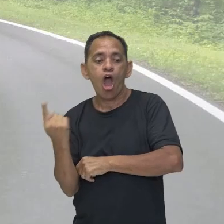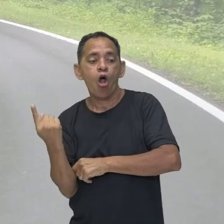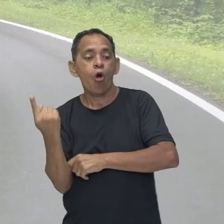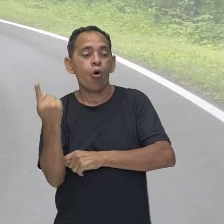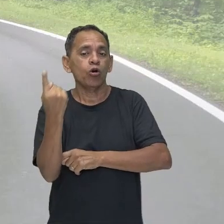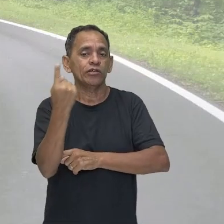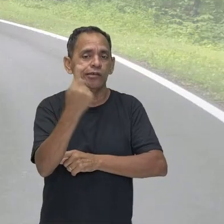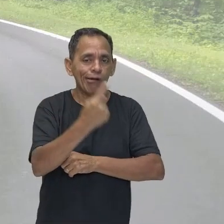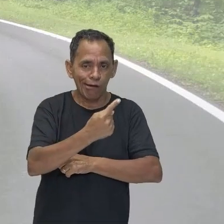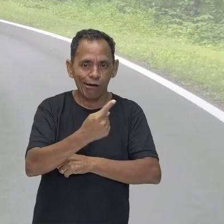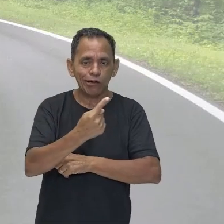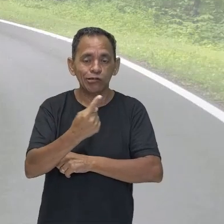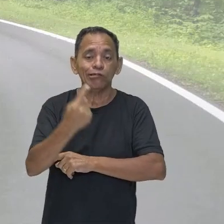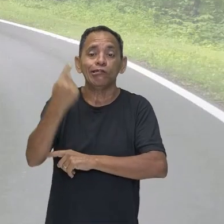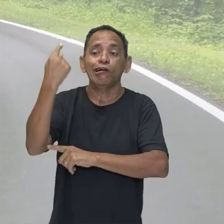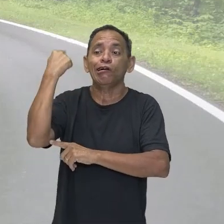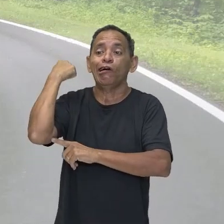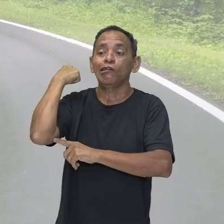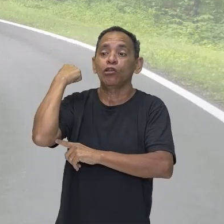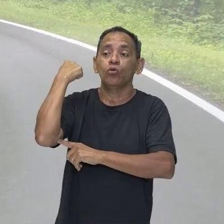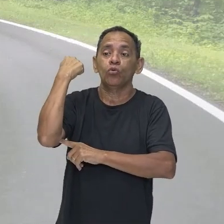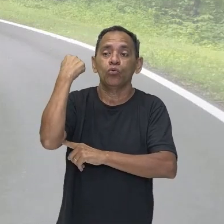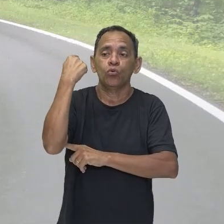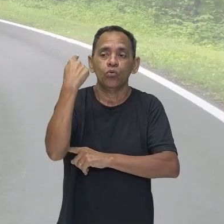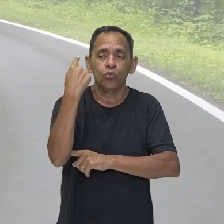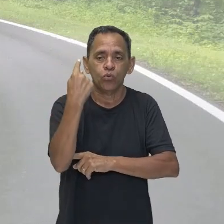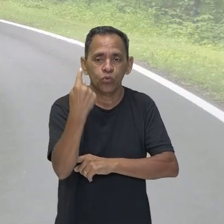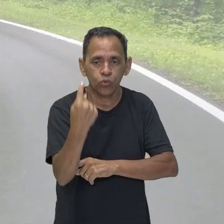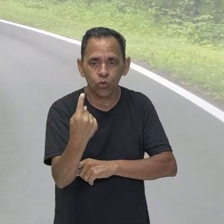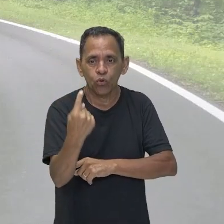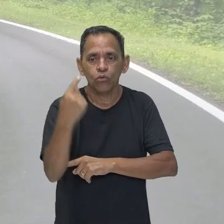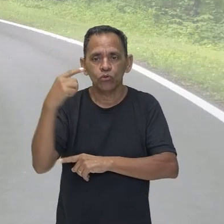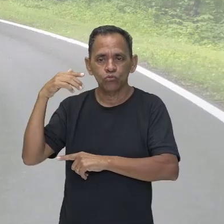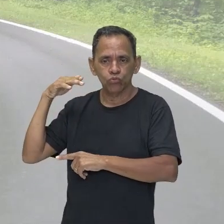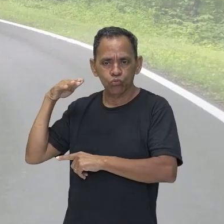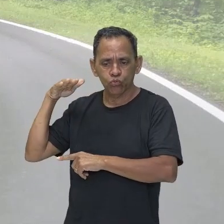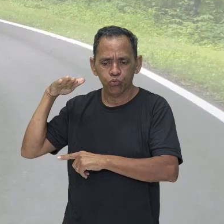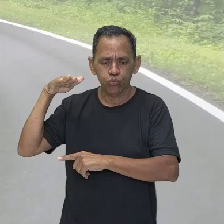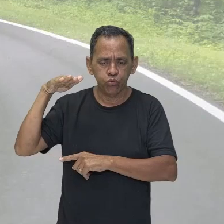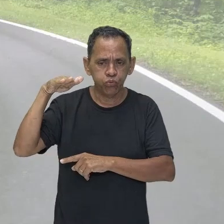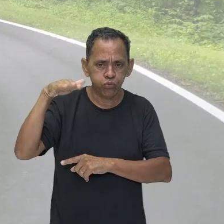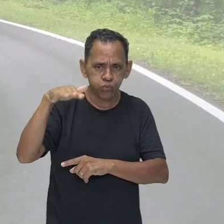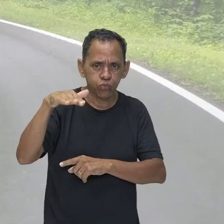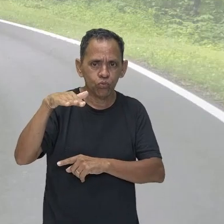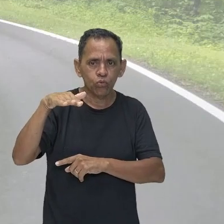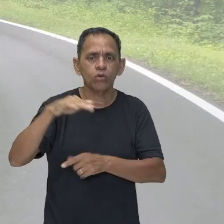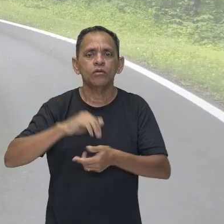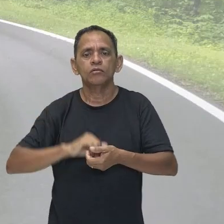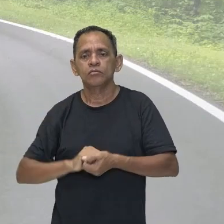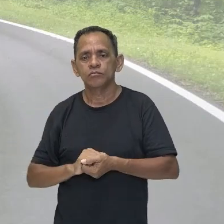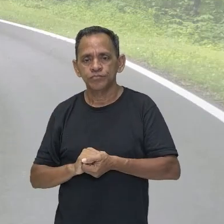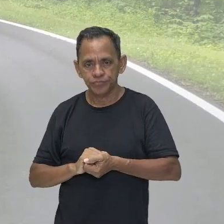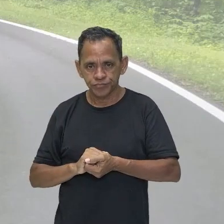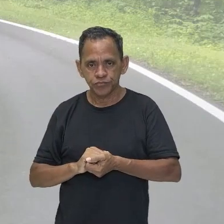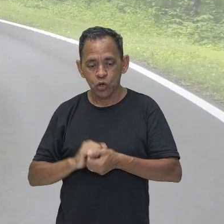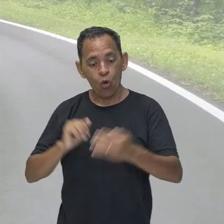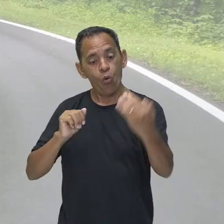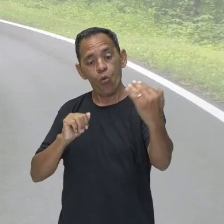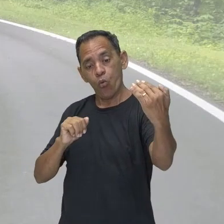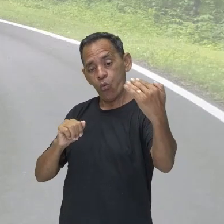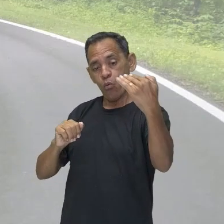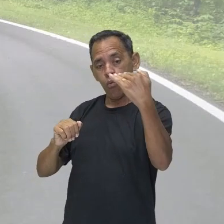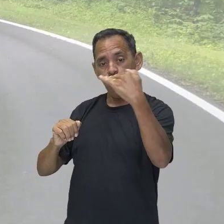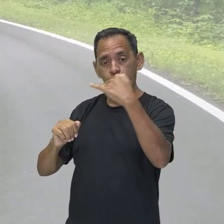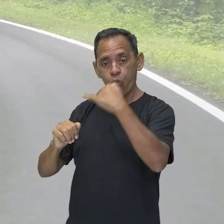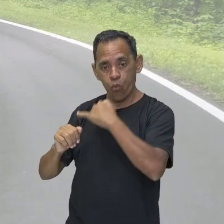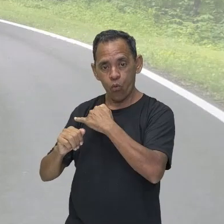dessa imagem para cá, será que ele estaria indo para frente ou para trás? E se ele estivesse vindo aqui de mais perto